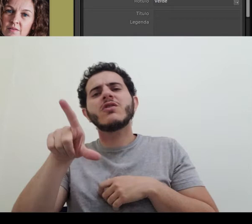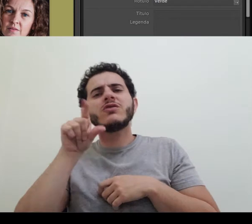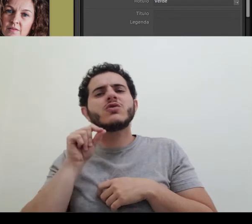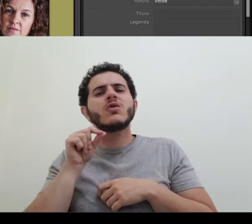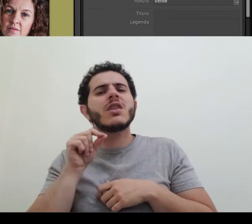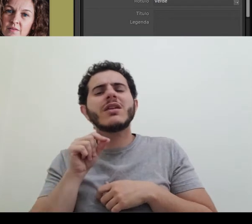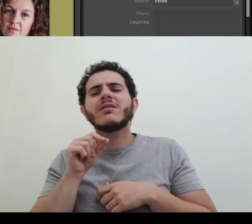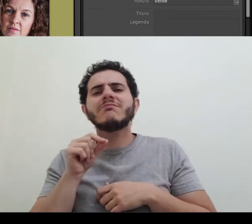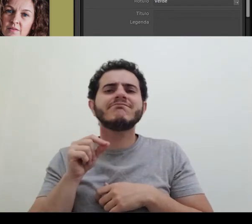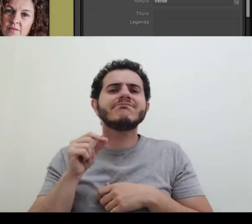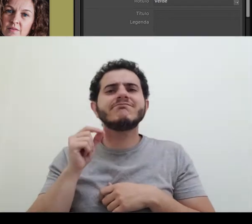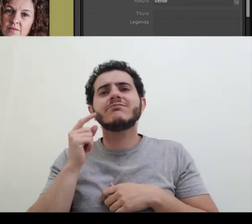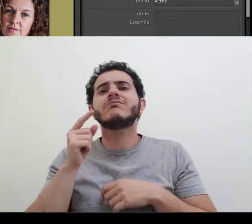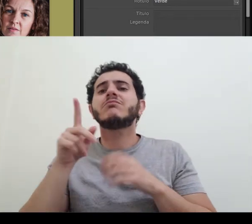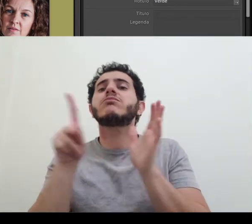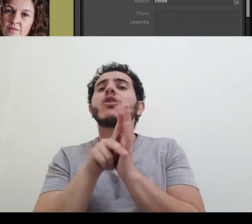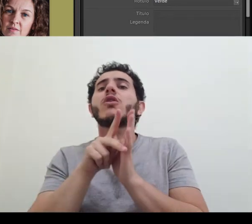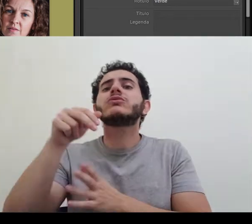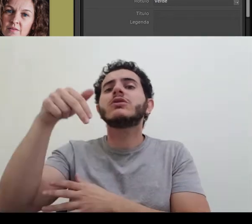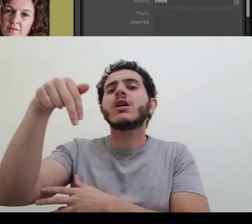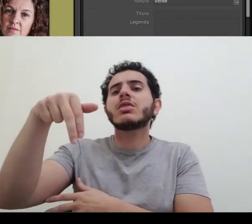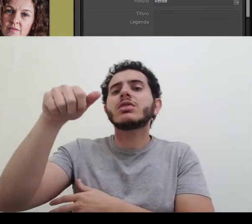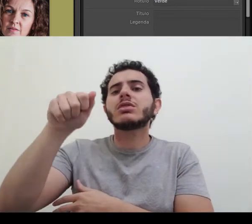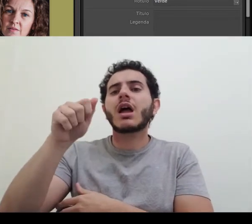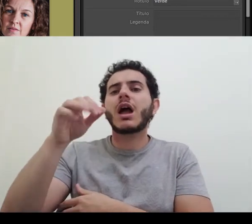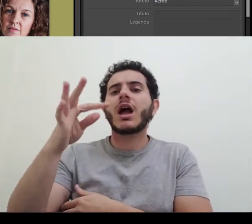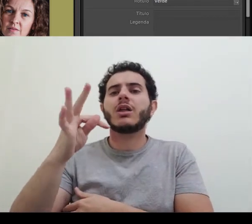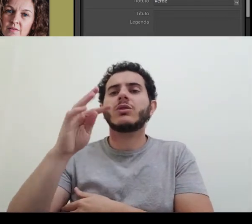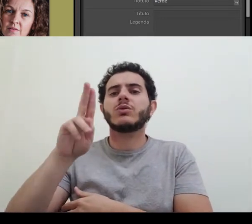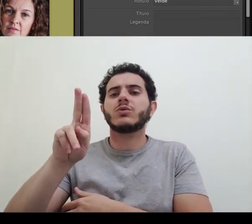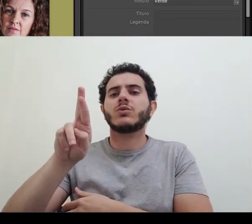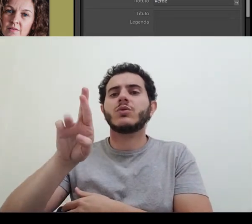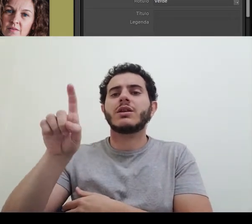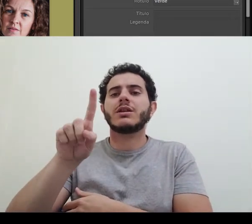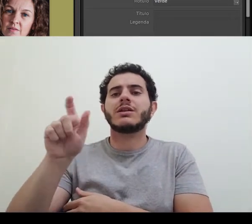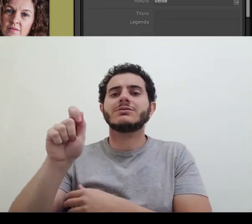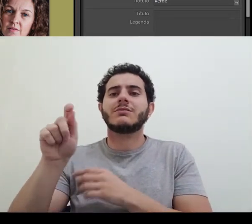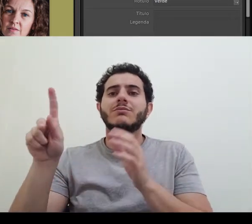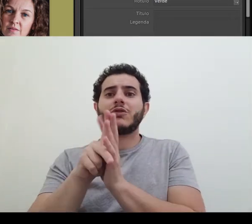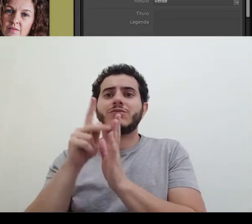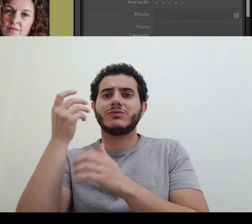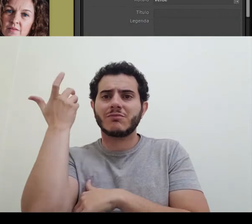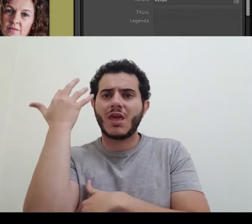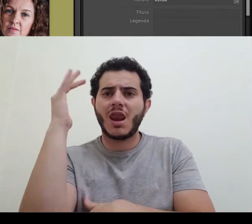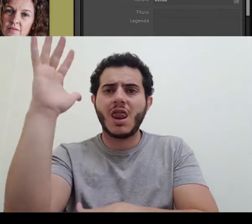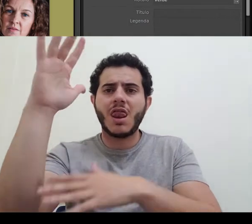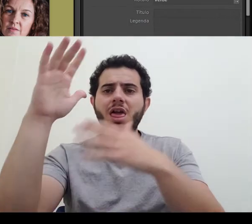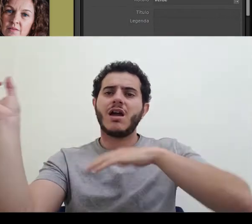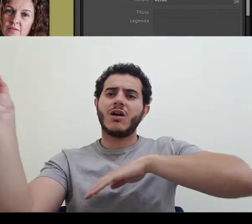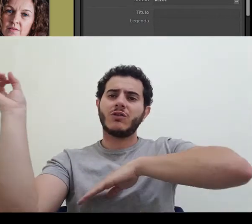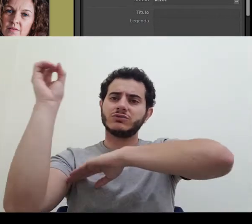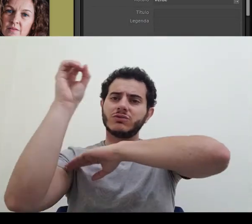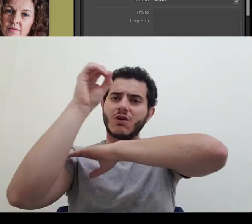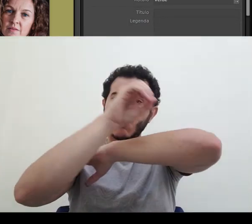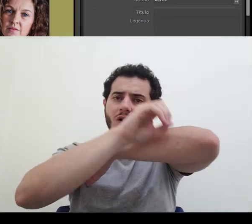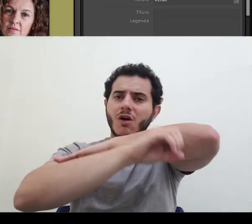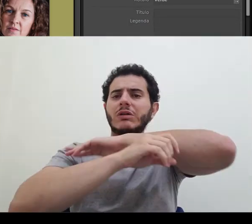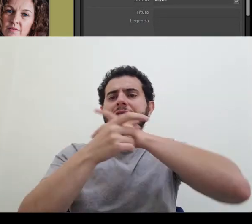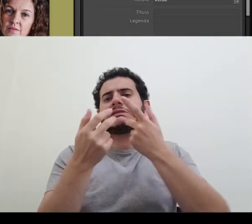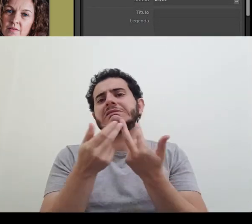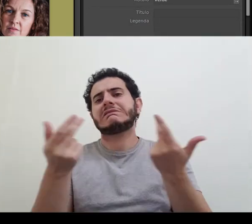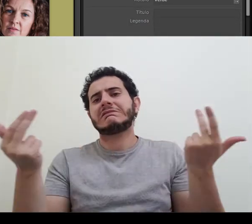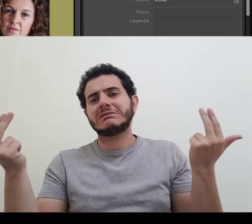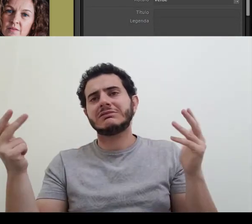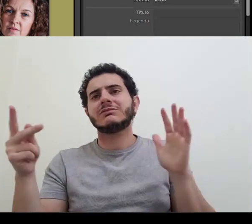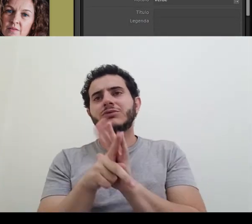que a gente quer colocar aqui, ó, um primeiro tema, natureza. Então tem esse pôr do sol, é a cópia desse pôr do sol, e essa foto aqui